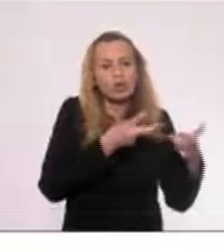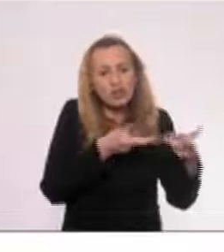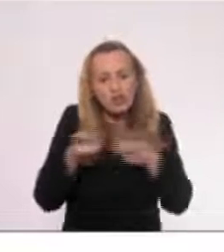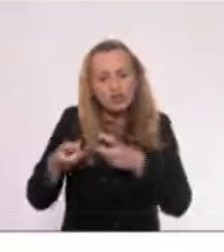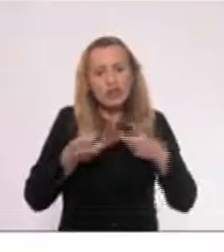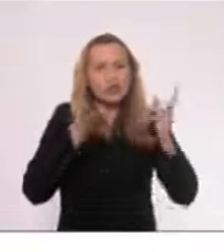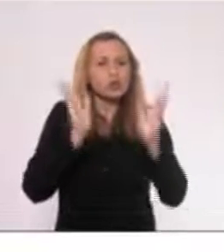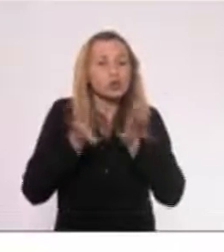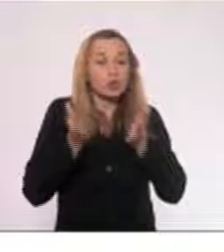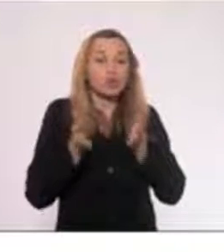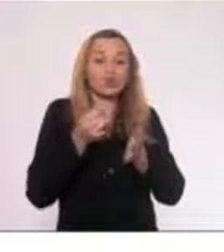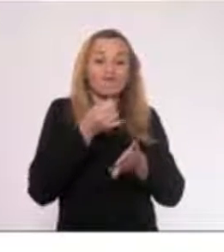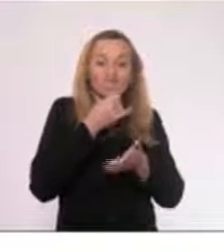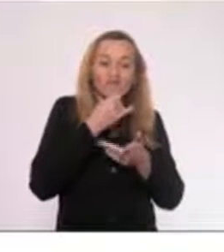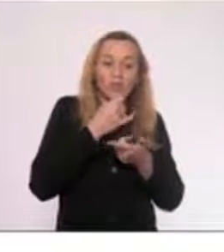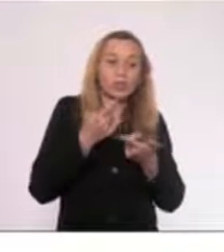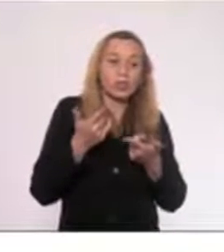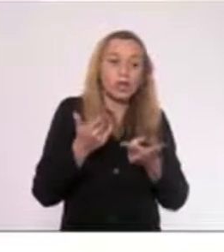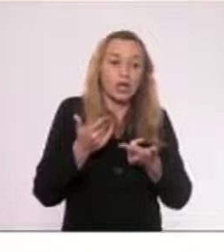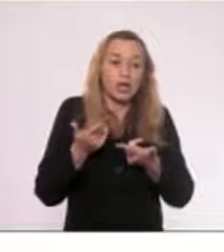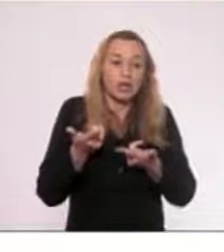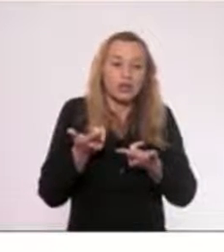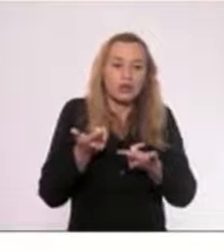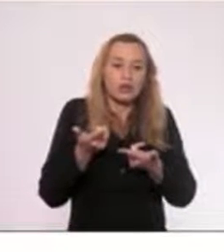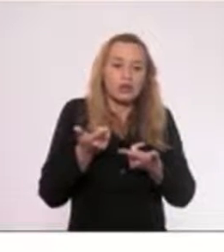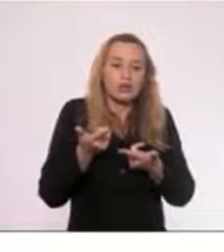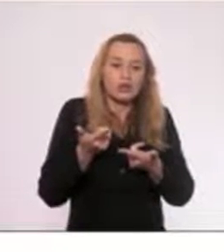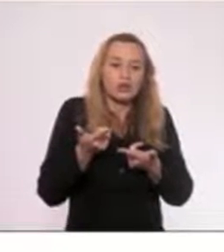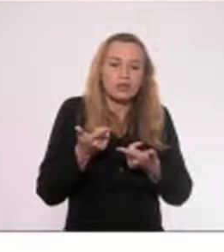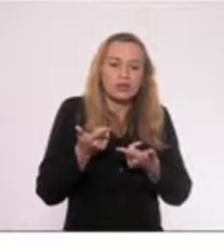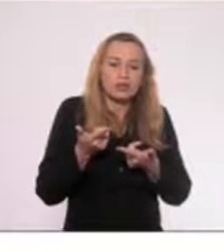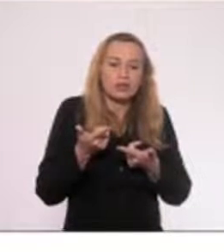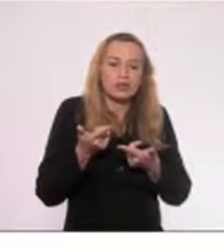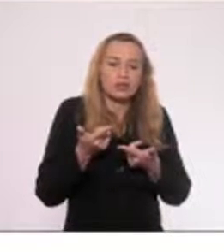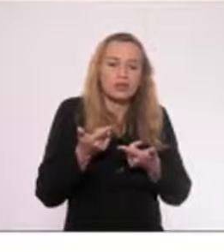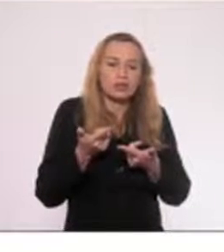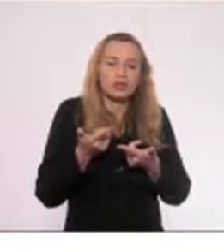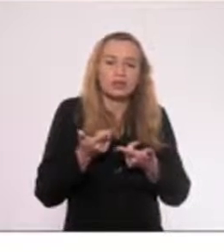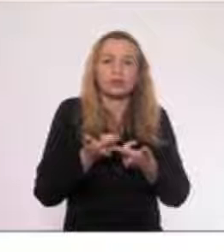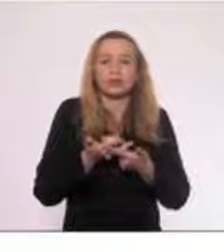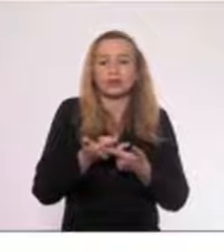hoje, lamentavelmente, foi a síntese